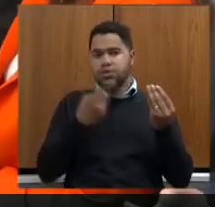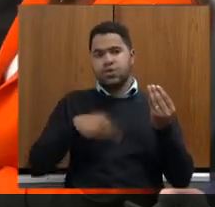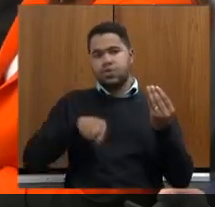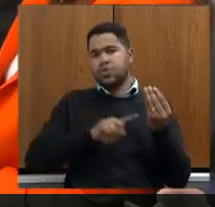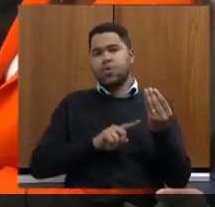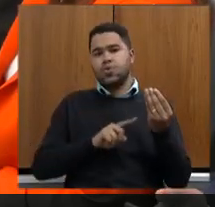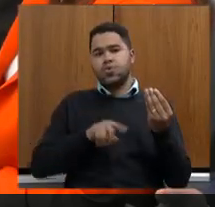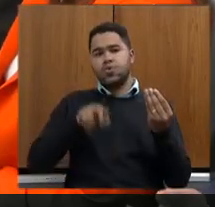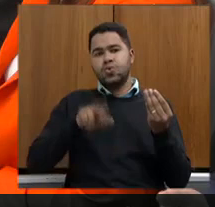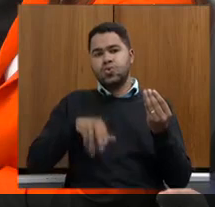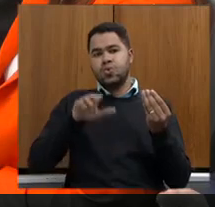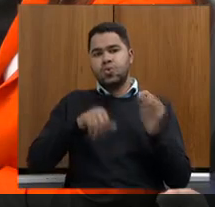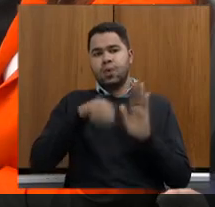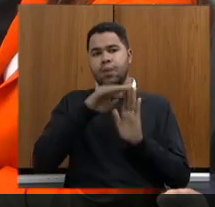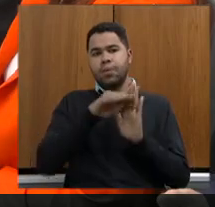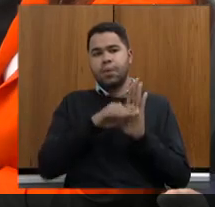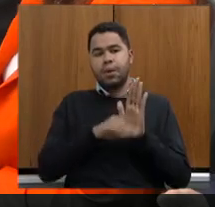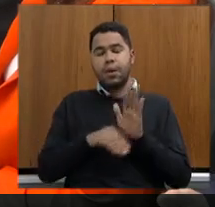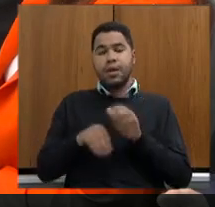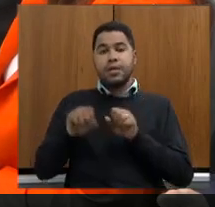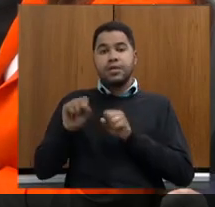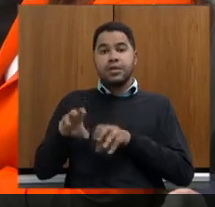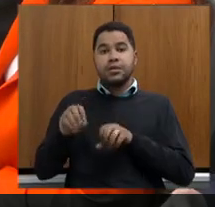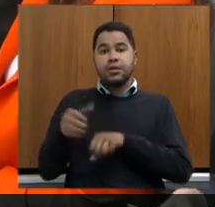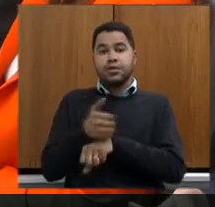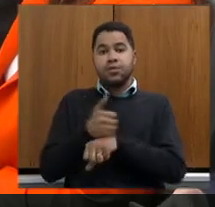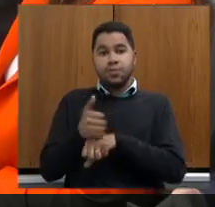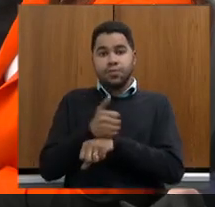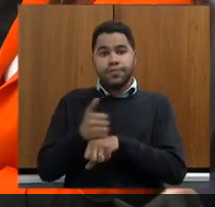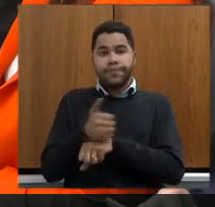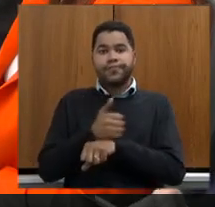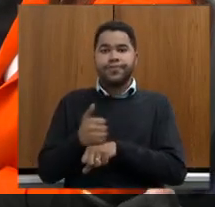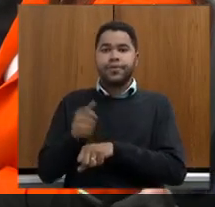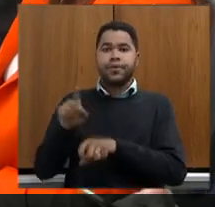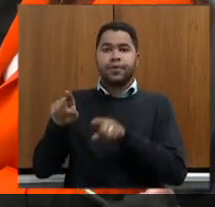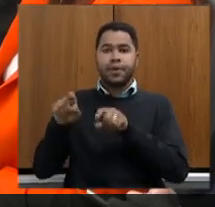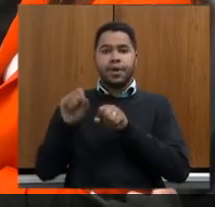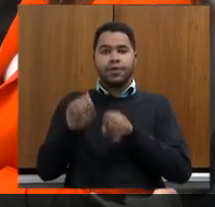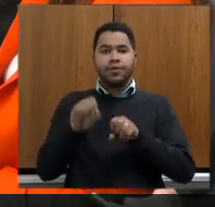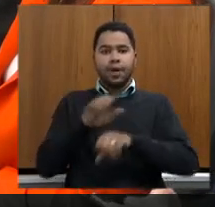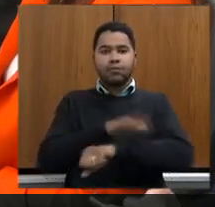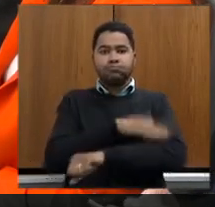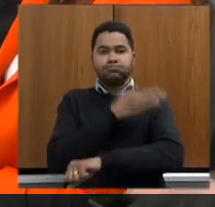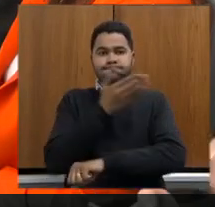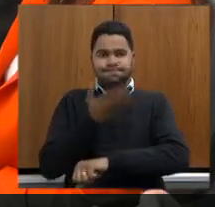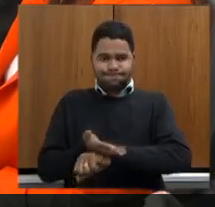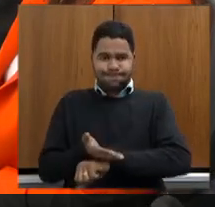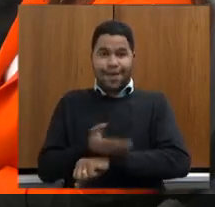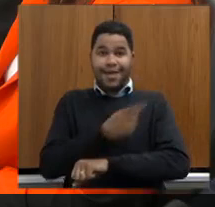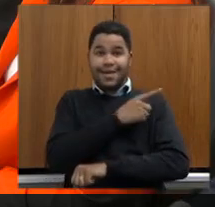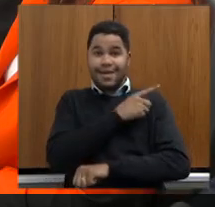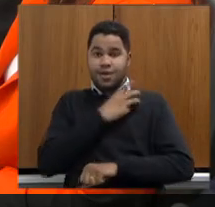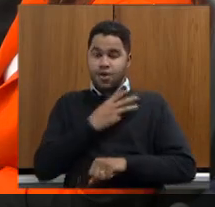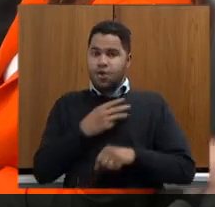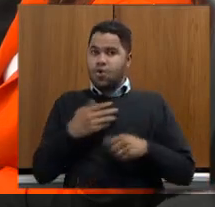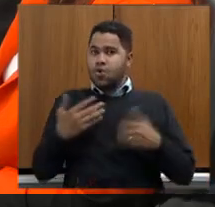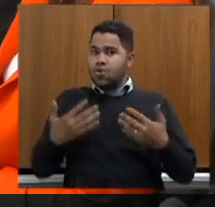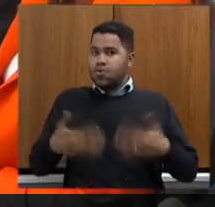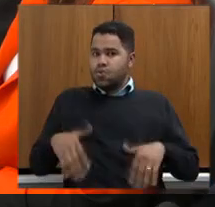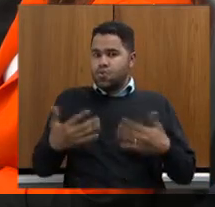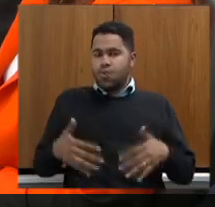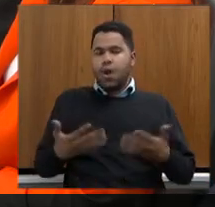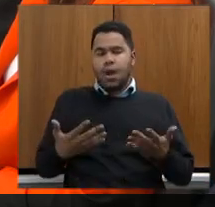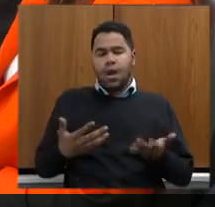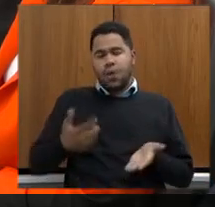nós nunca tivemos um programa de ensino profissionalizante como isso a educação em tempo integral teve um crescimento absurdo então